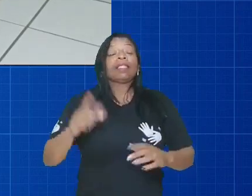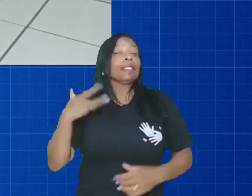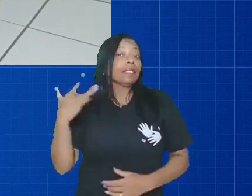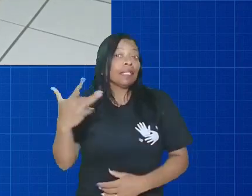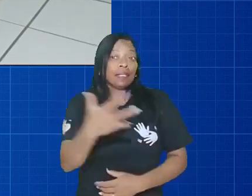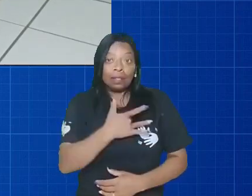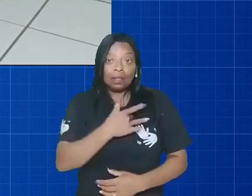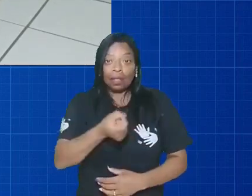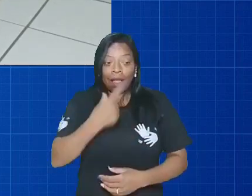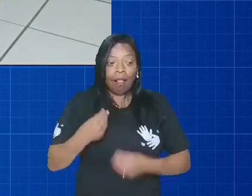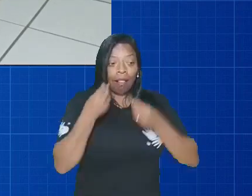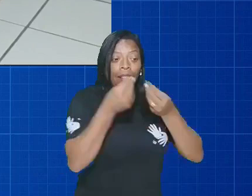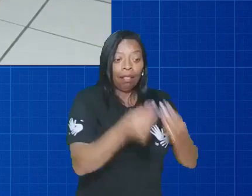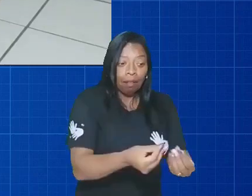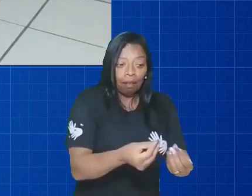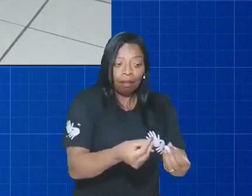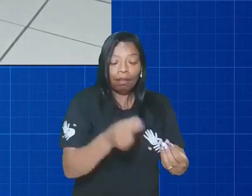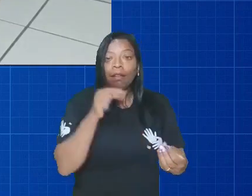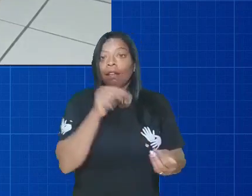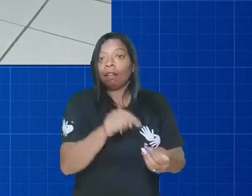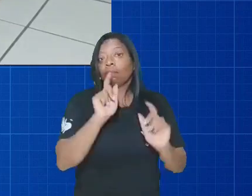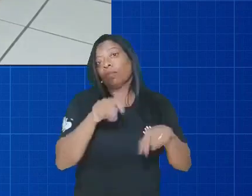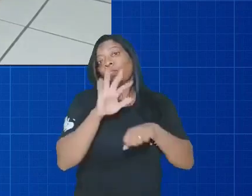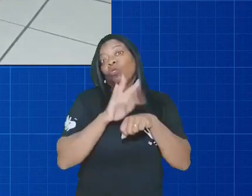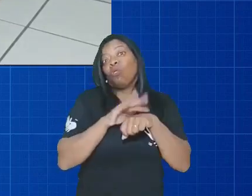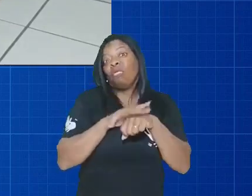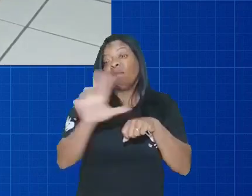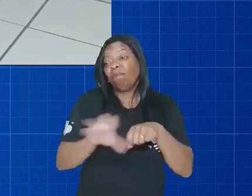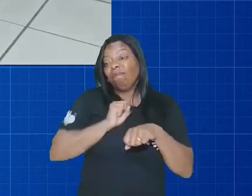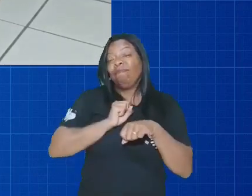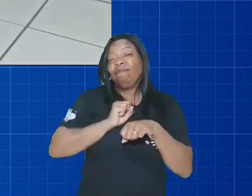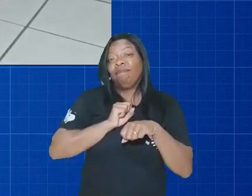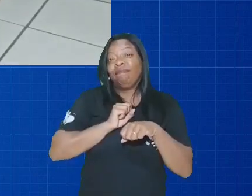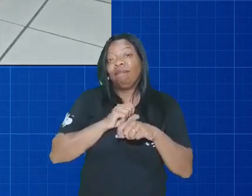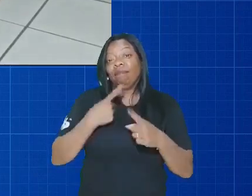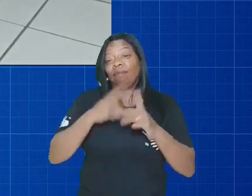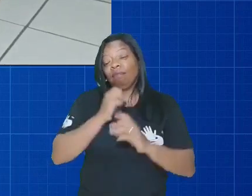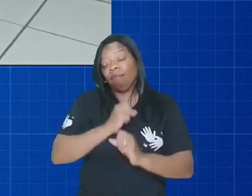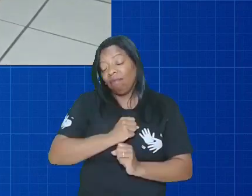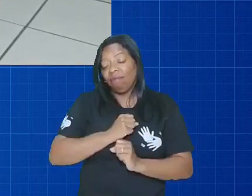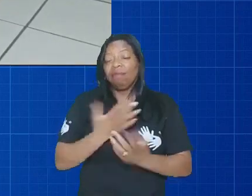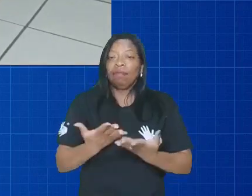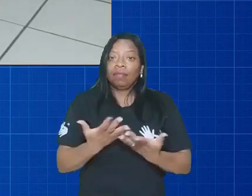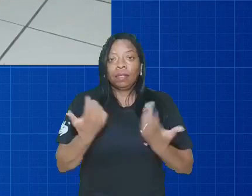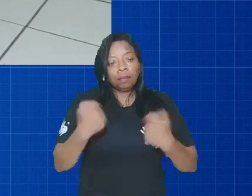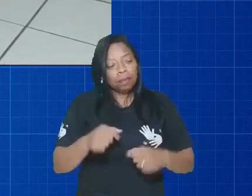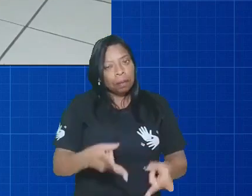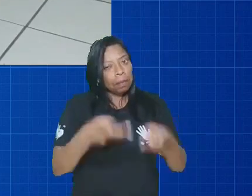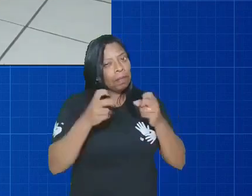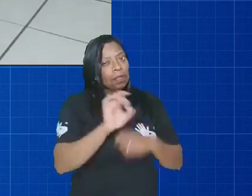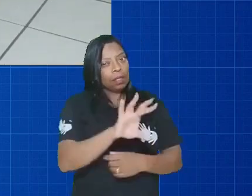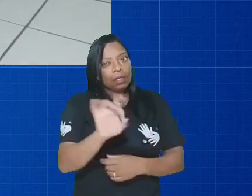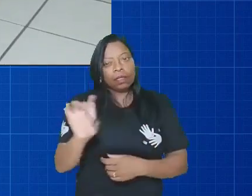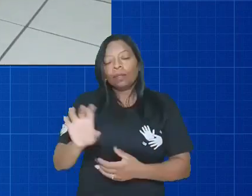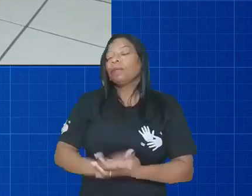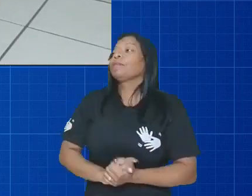rotular quem não precisa desse rótulo. E é bem importante isso que a Priscila traz também, até para a gente pensar, né? Então, como é que